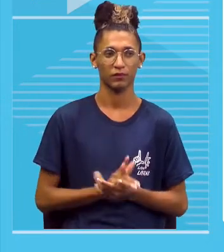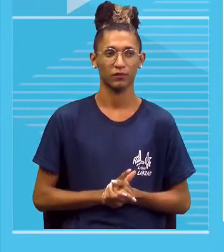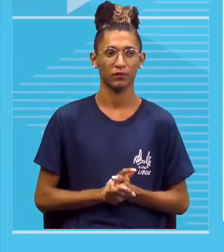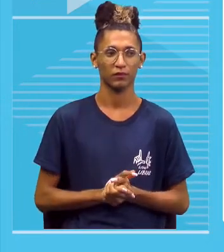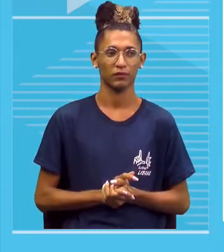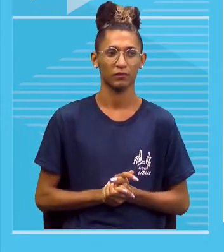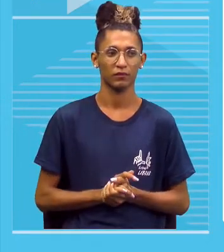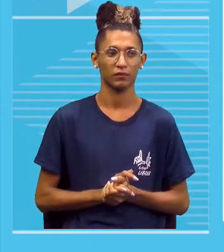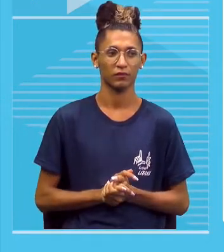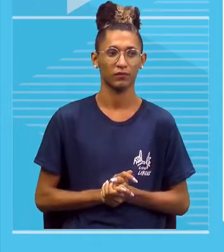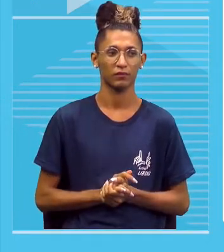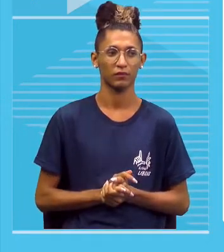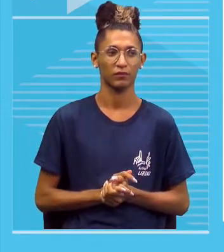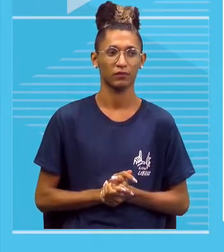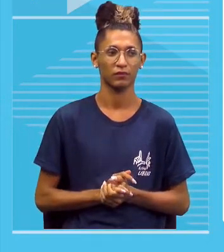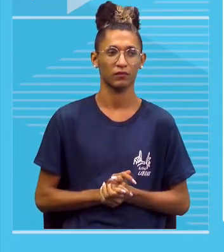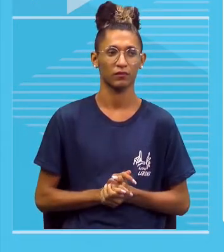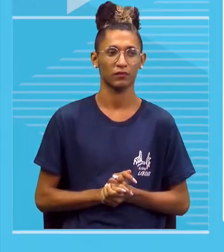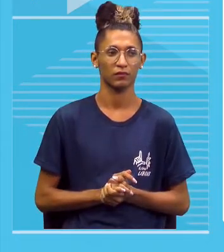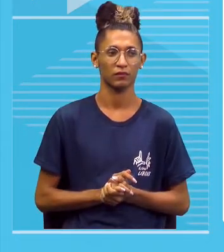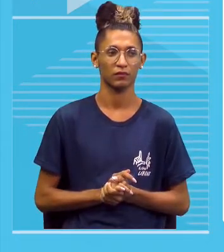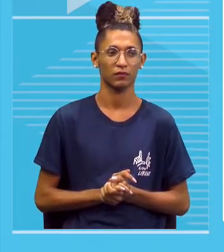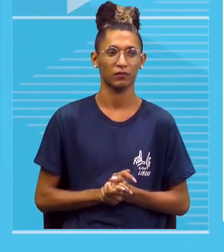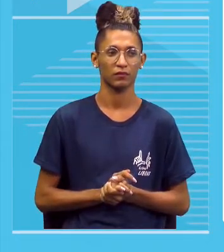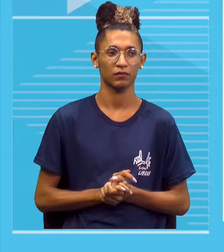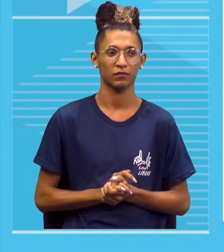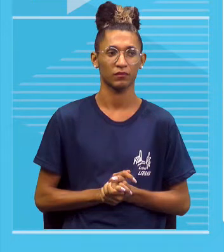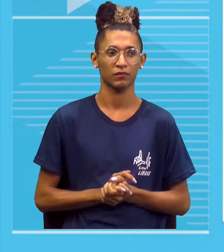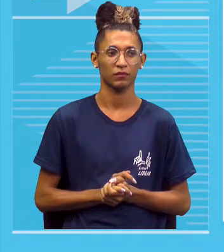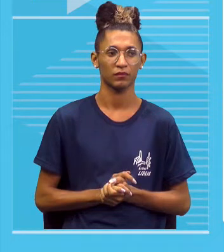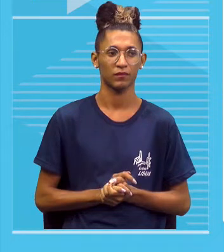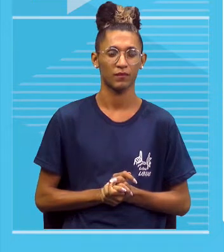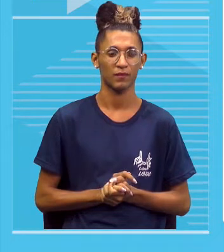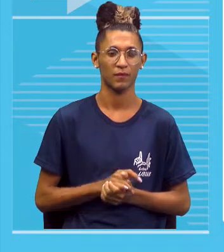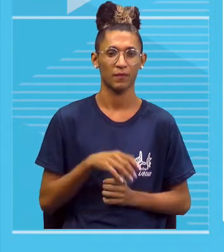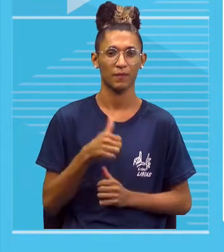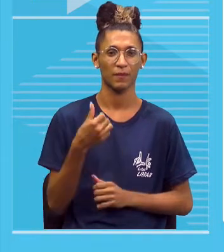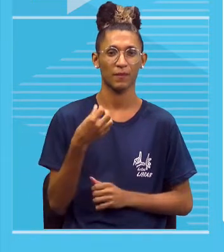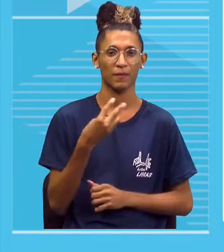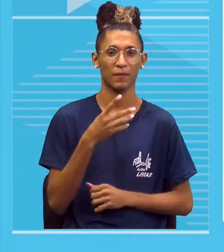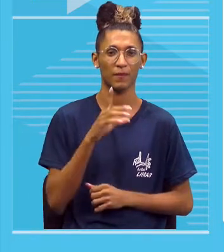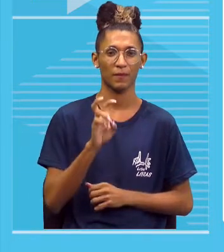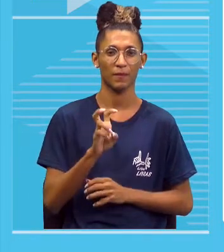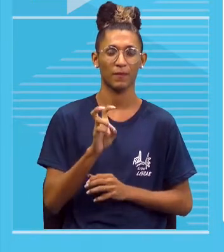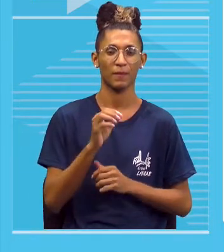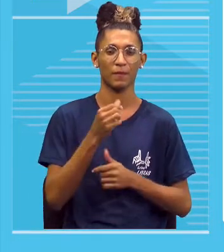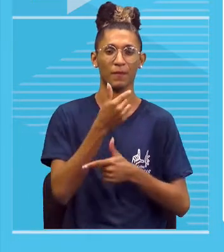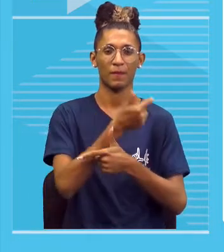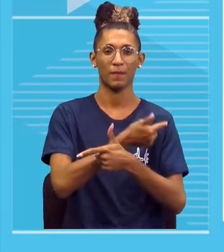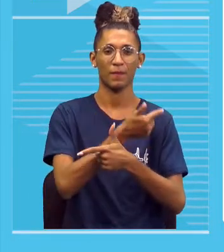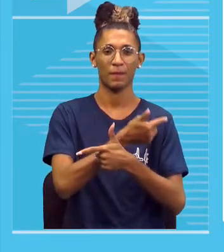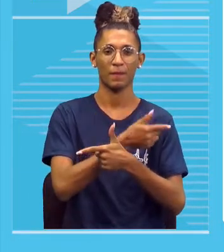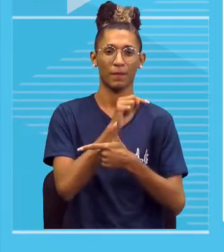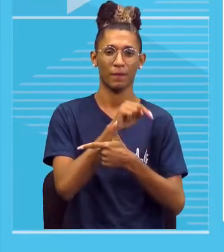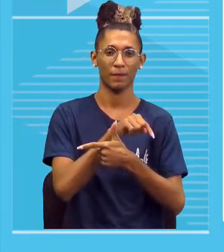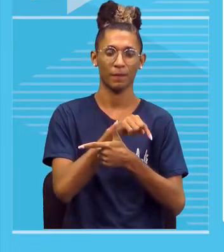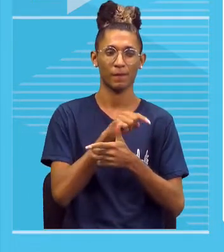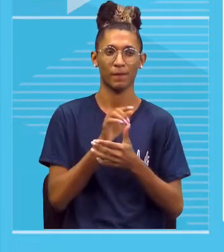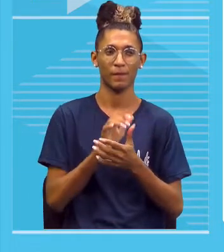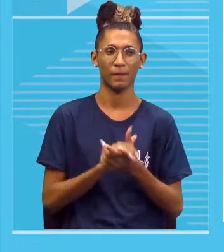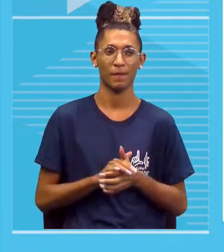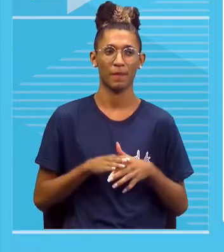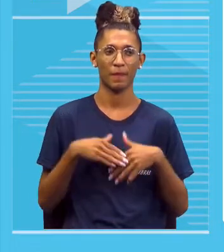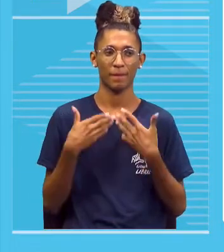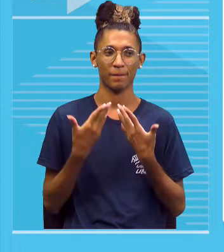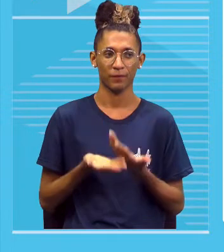e o 135 está no segundo quadrante e é isso 135 então o